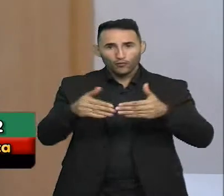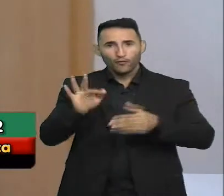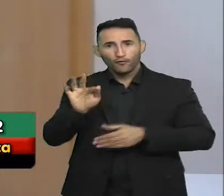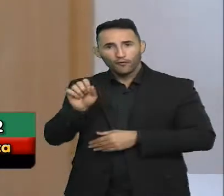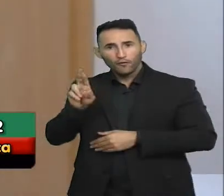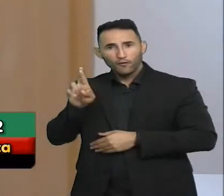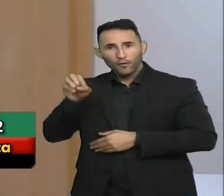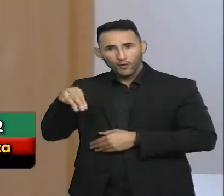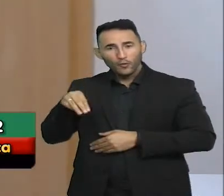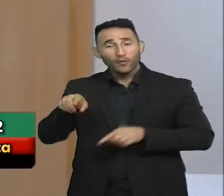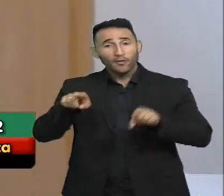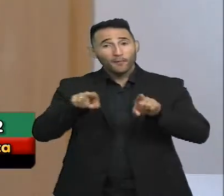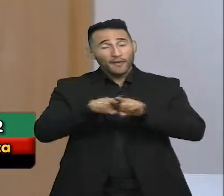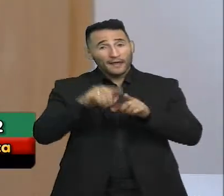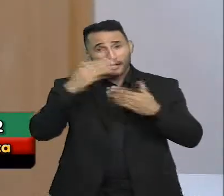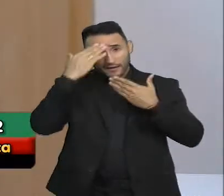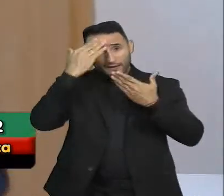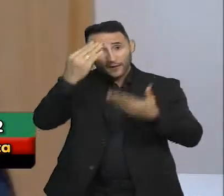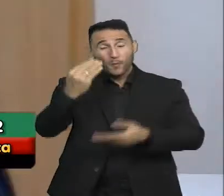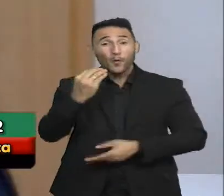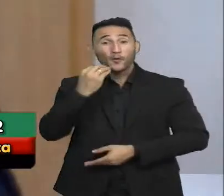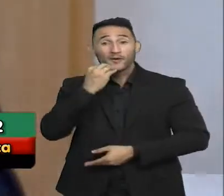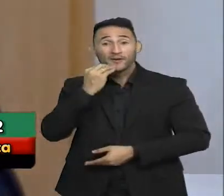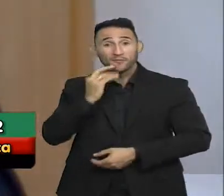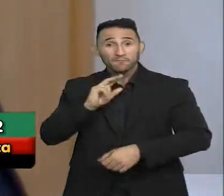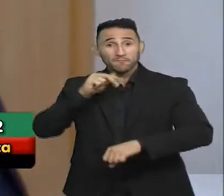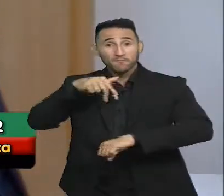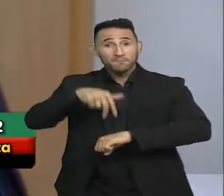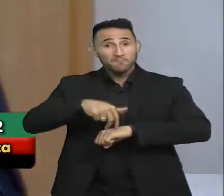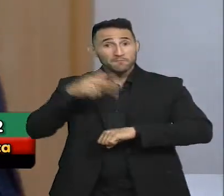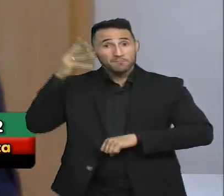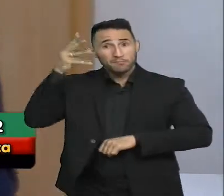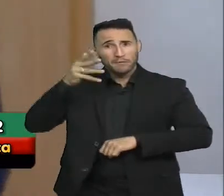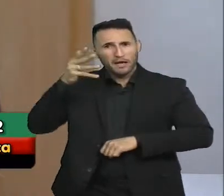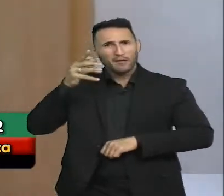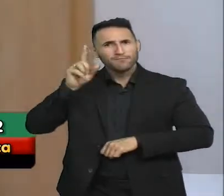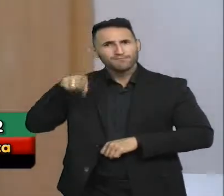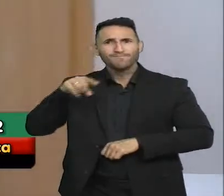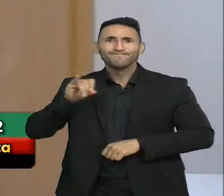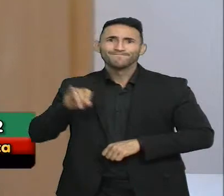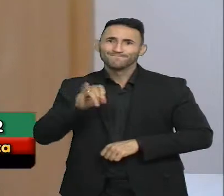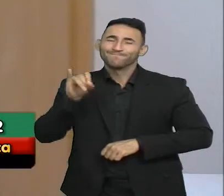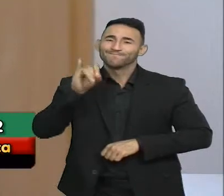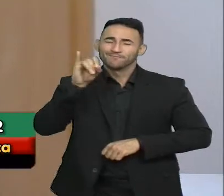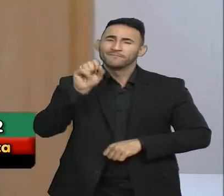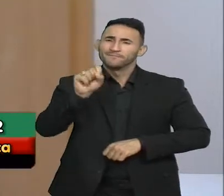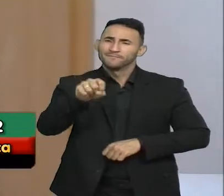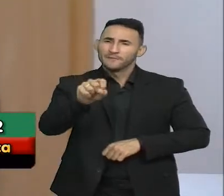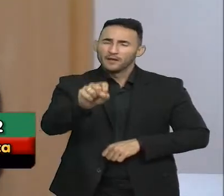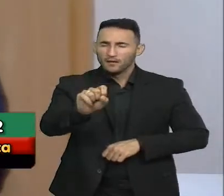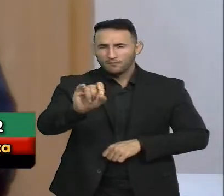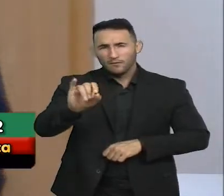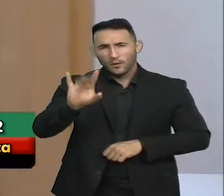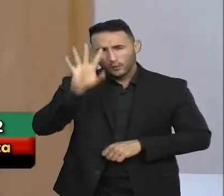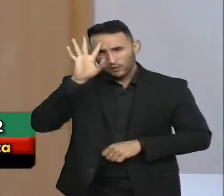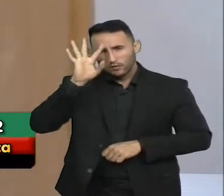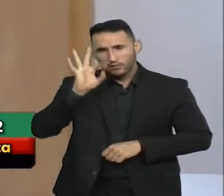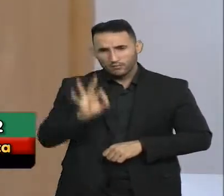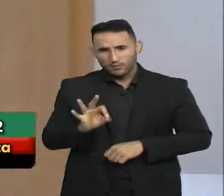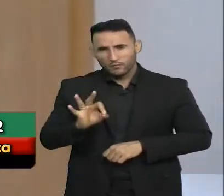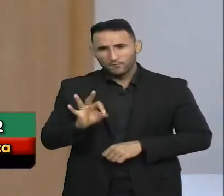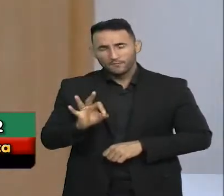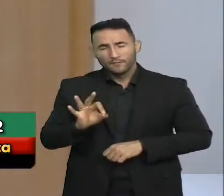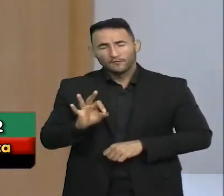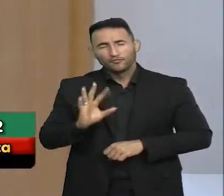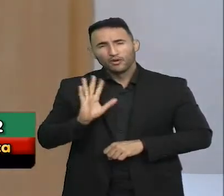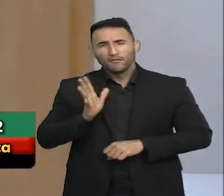agradecer a oportunidade de ter voz no fórum também. Isso é muito importante. E eu entendo que foi